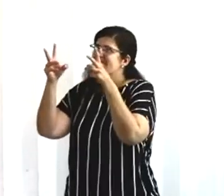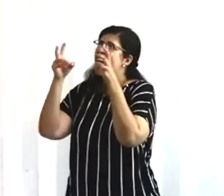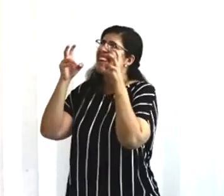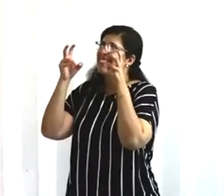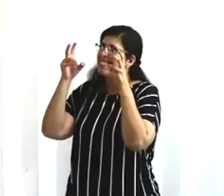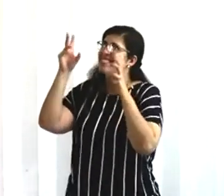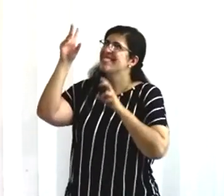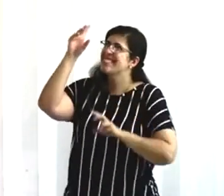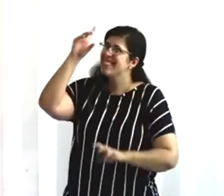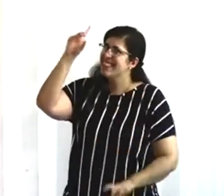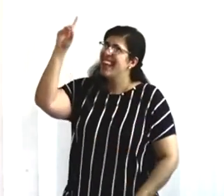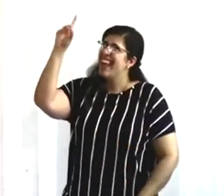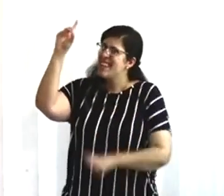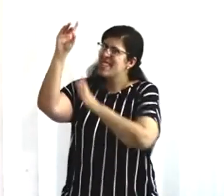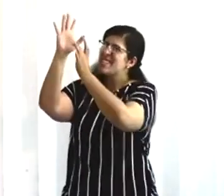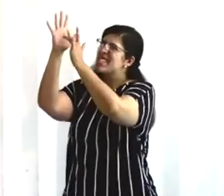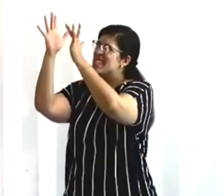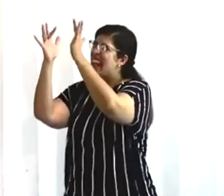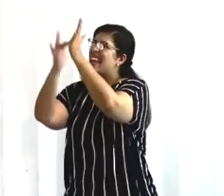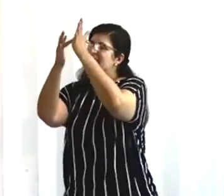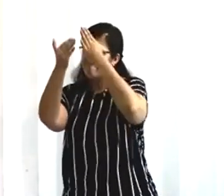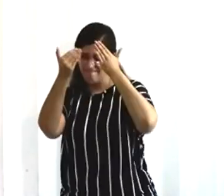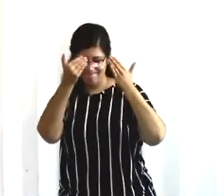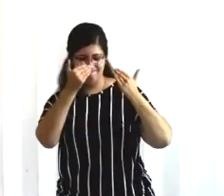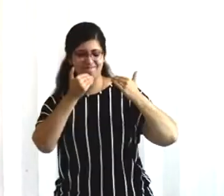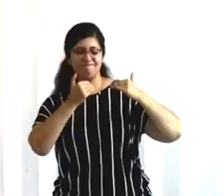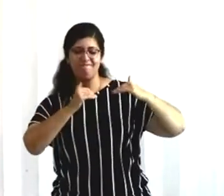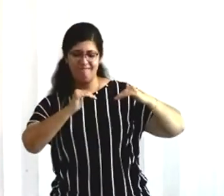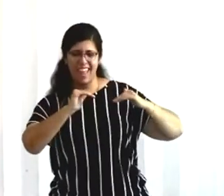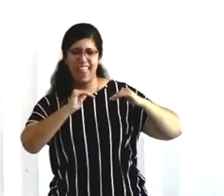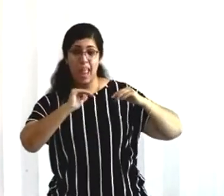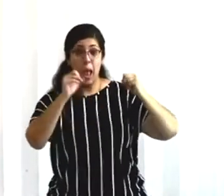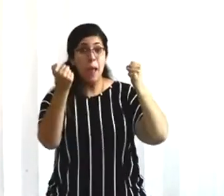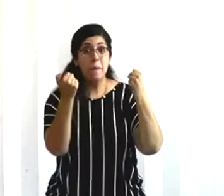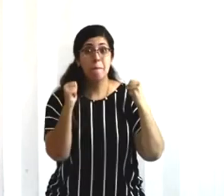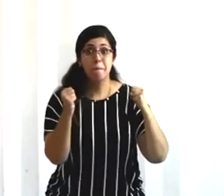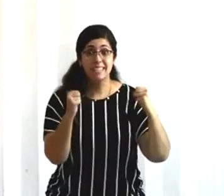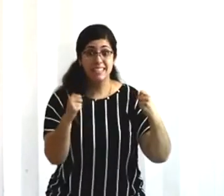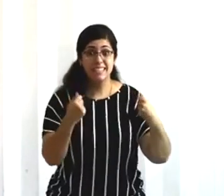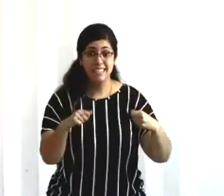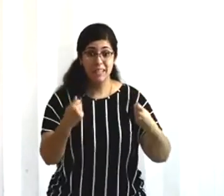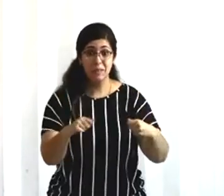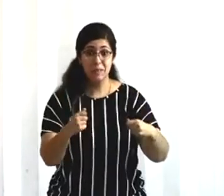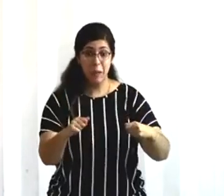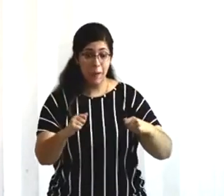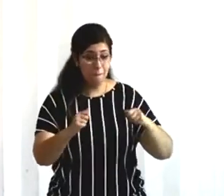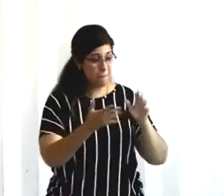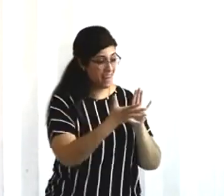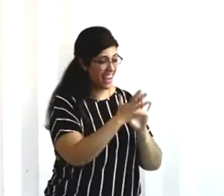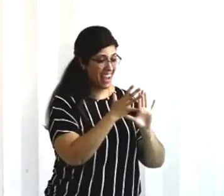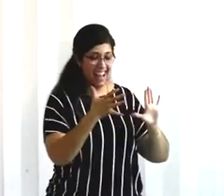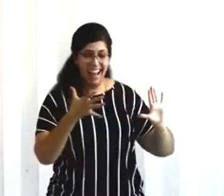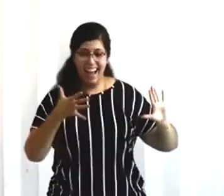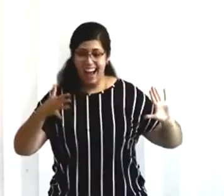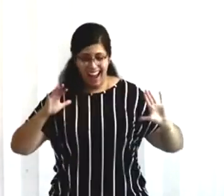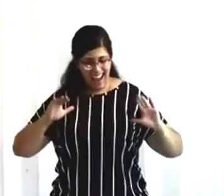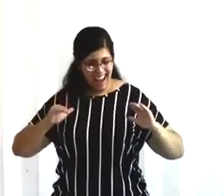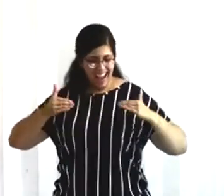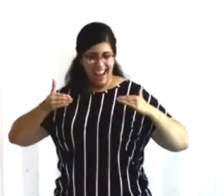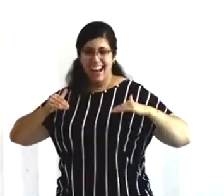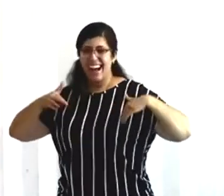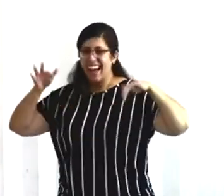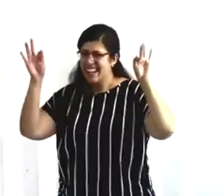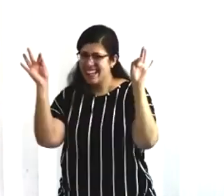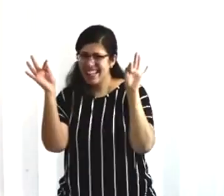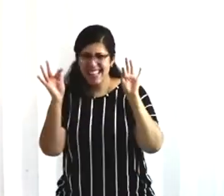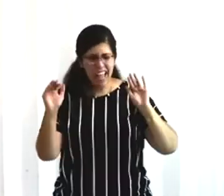agora nós temos algo surpreendente que conduz a nossa vida. Essa alegria